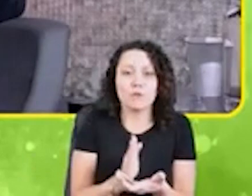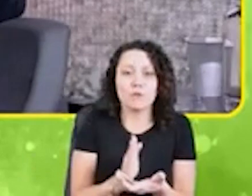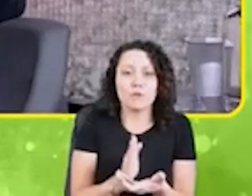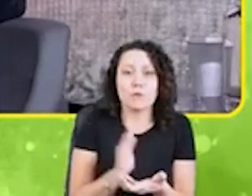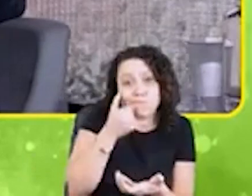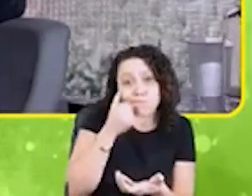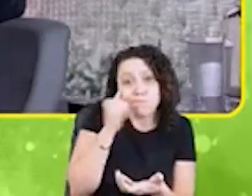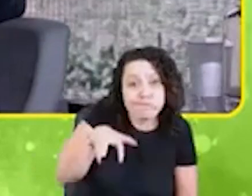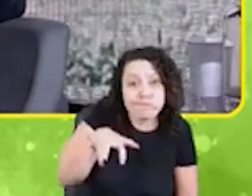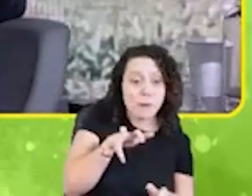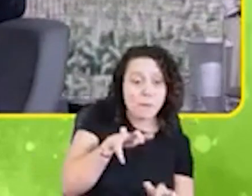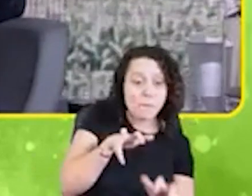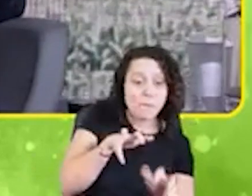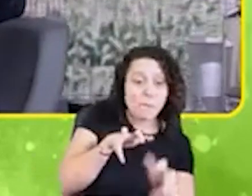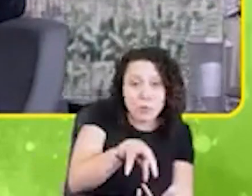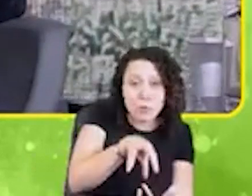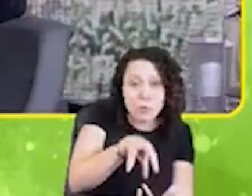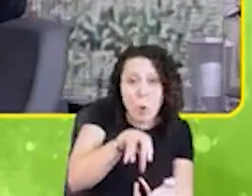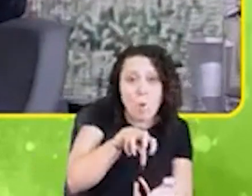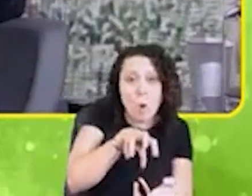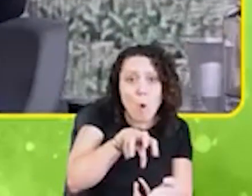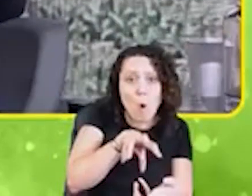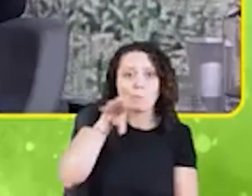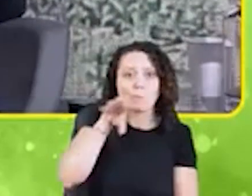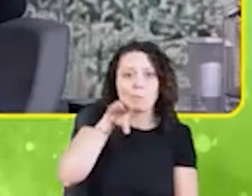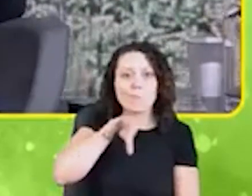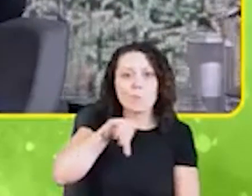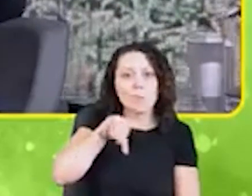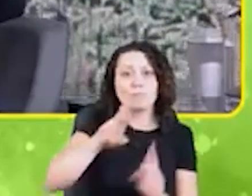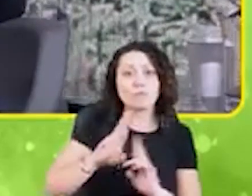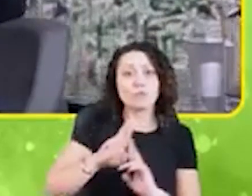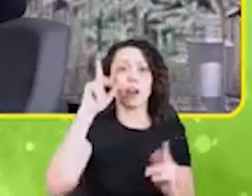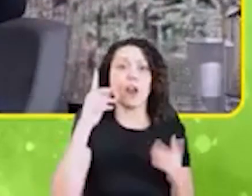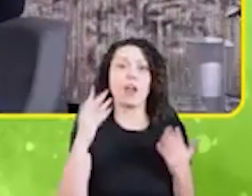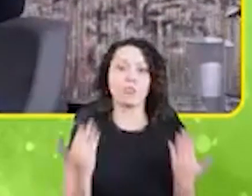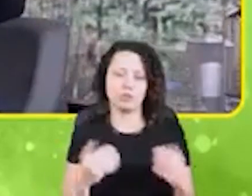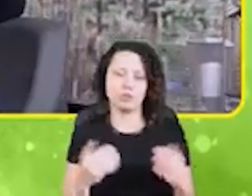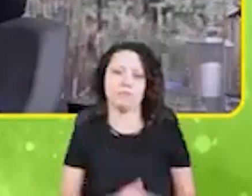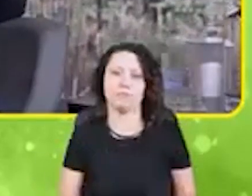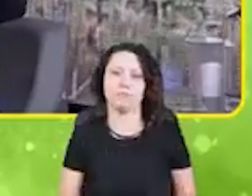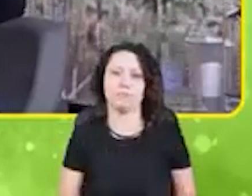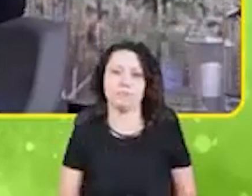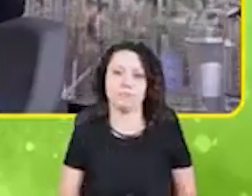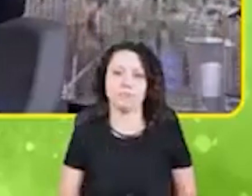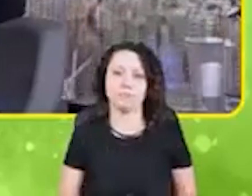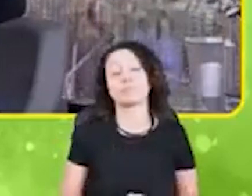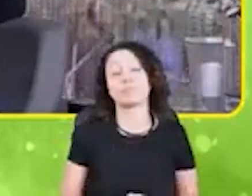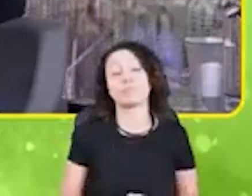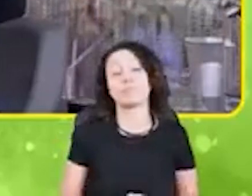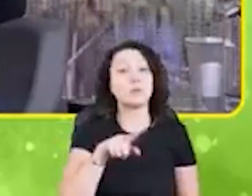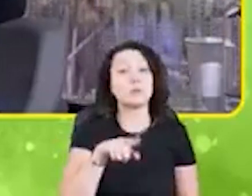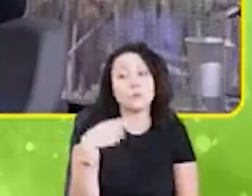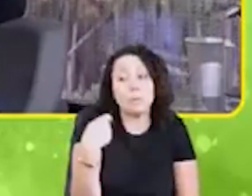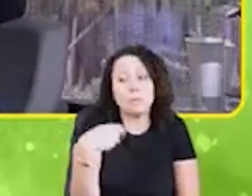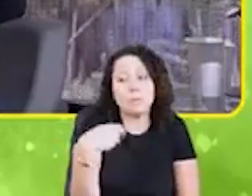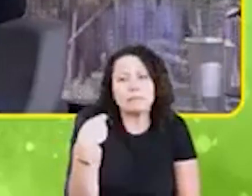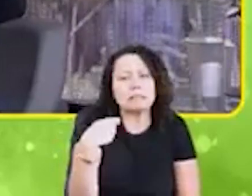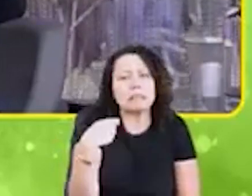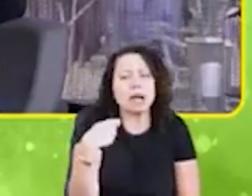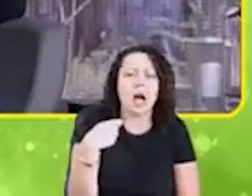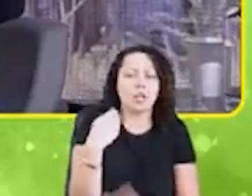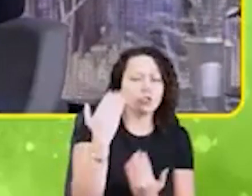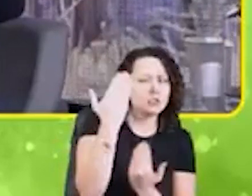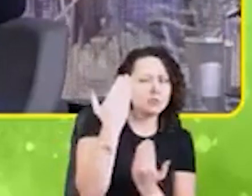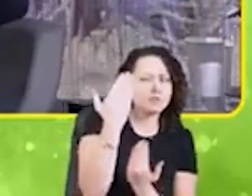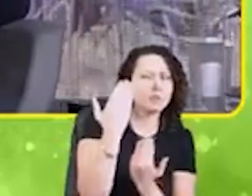fixa carbono no solo e é do ciclo vai né tudo isso precisa ser refletido no nosso inventário por isso